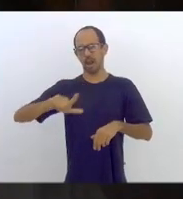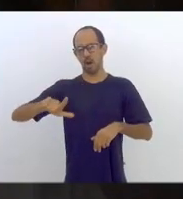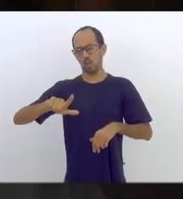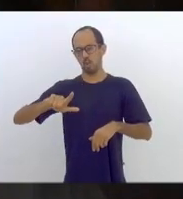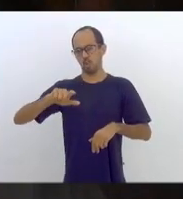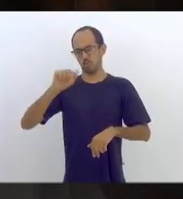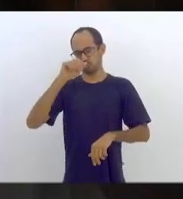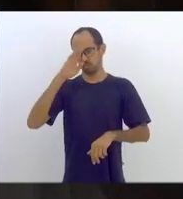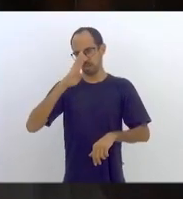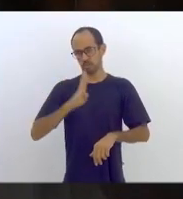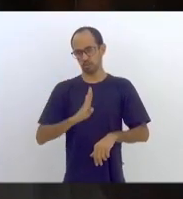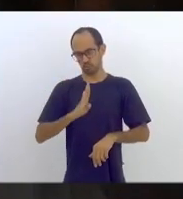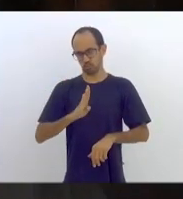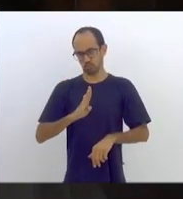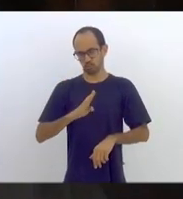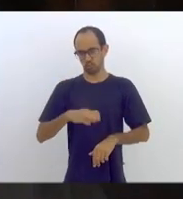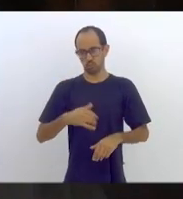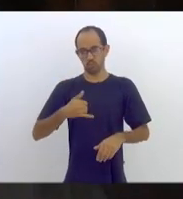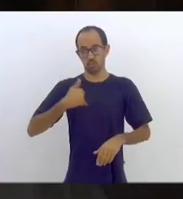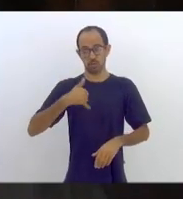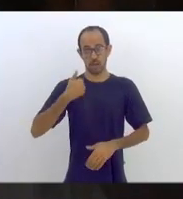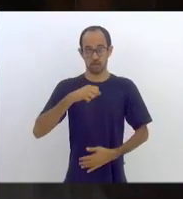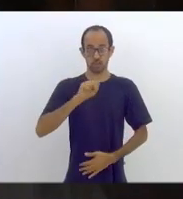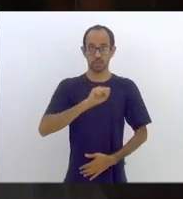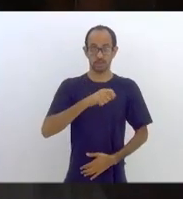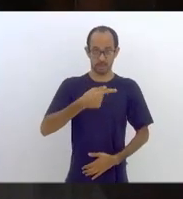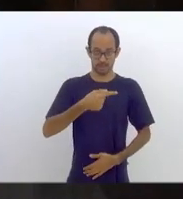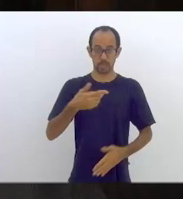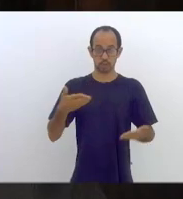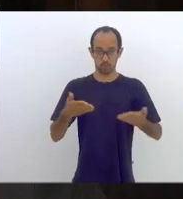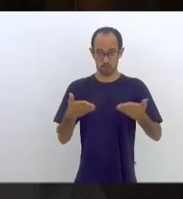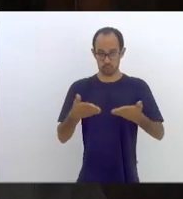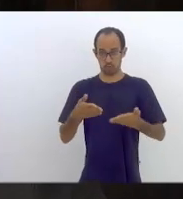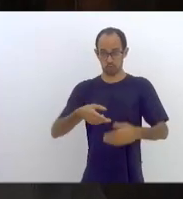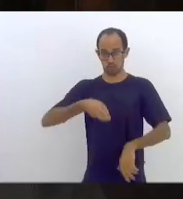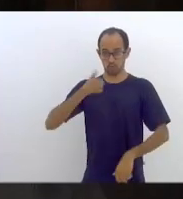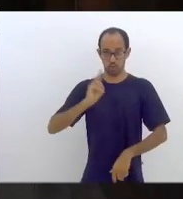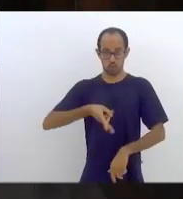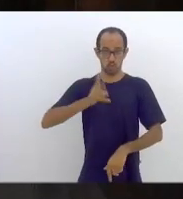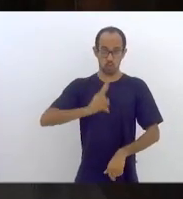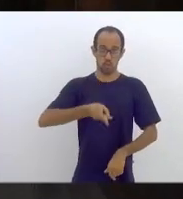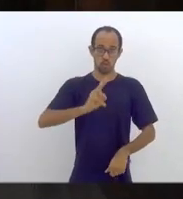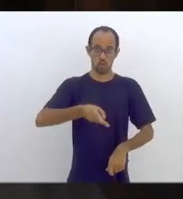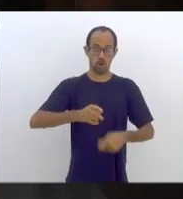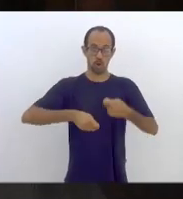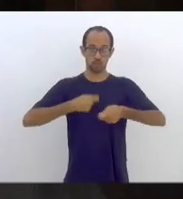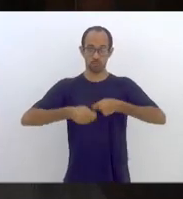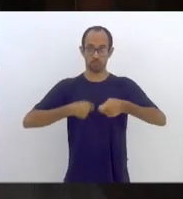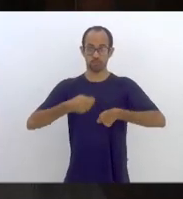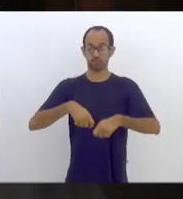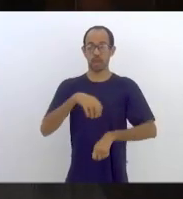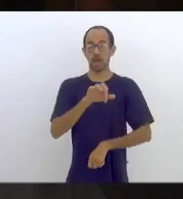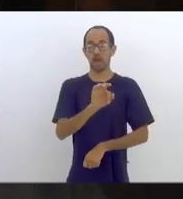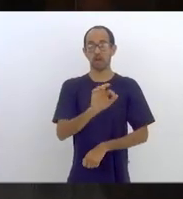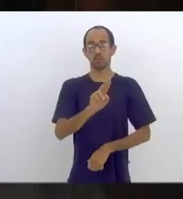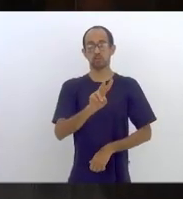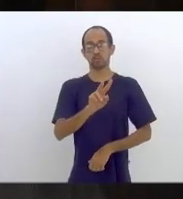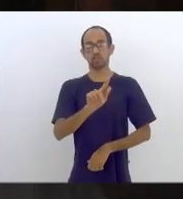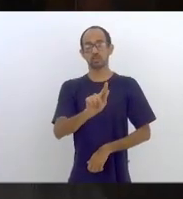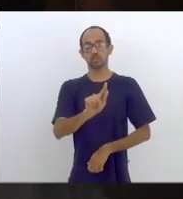aos seus 87 anos ainda comanda a Fundação Getúlio Vargas